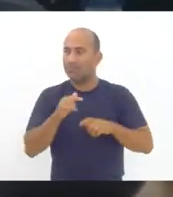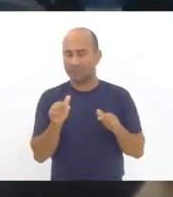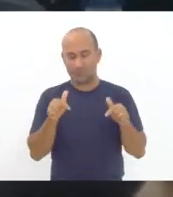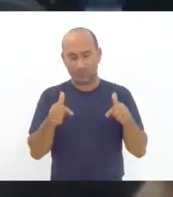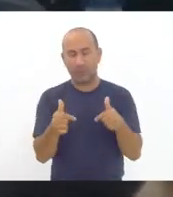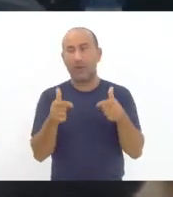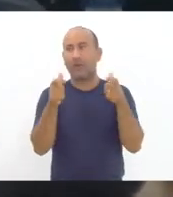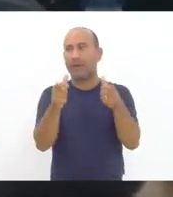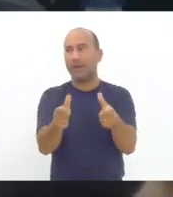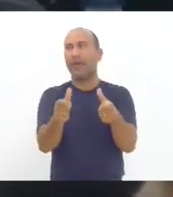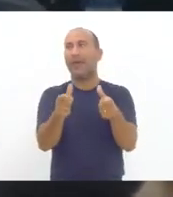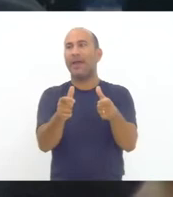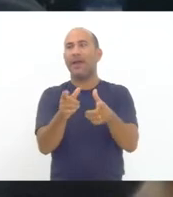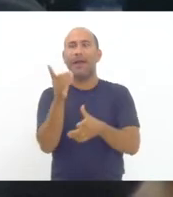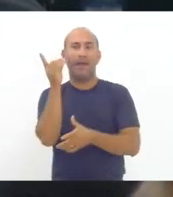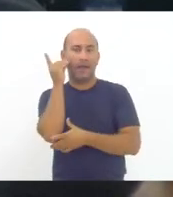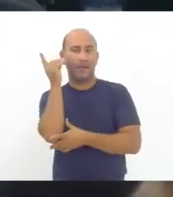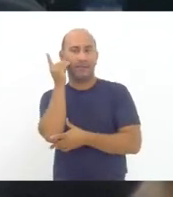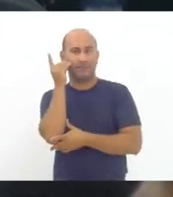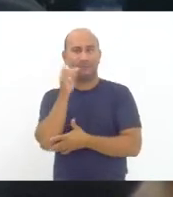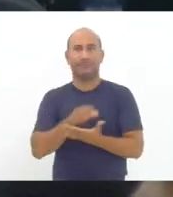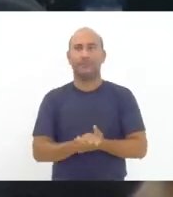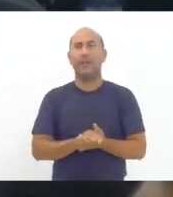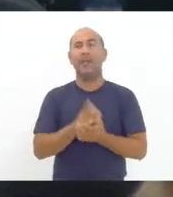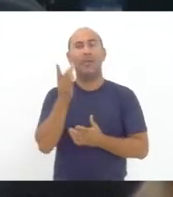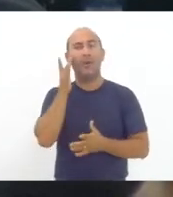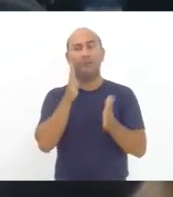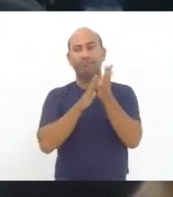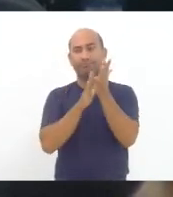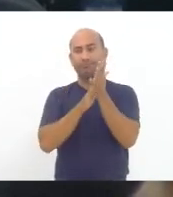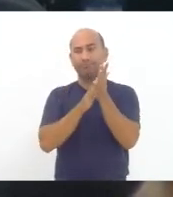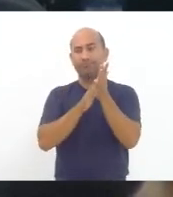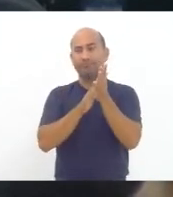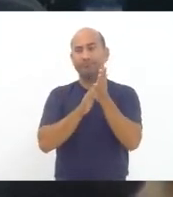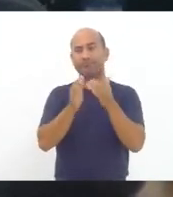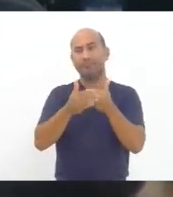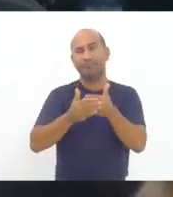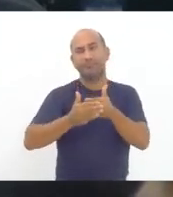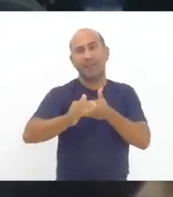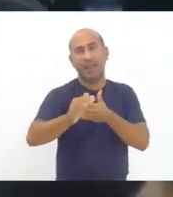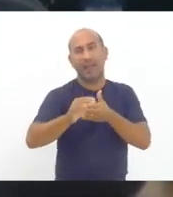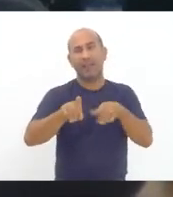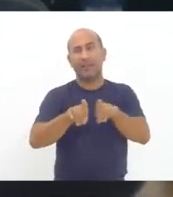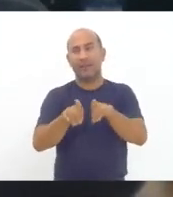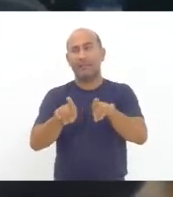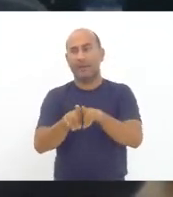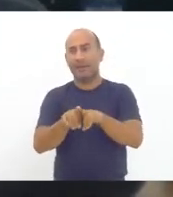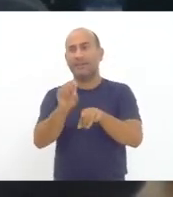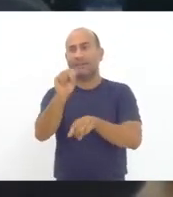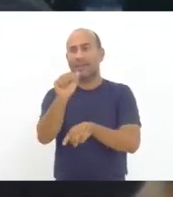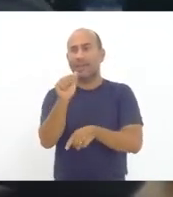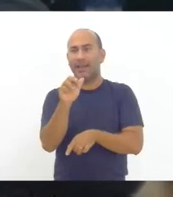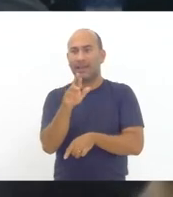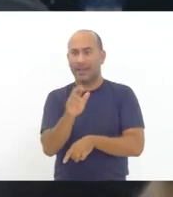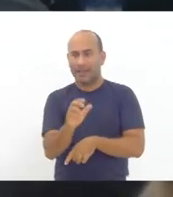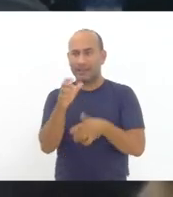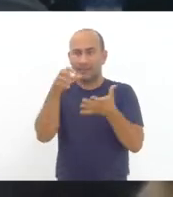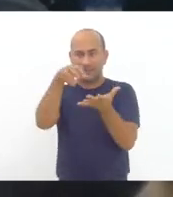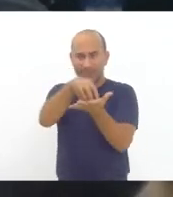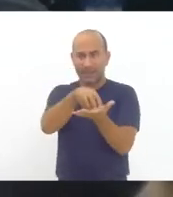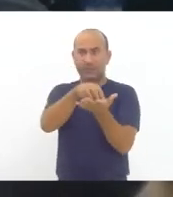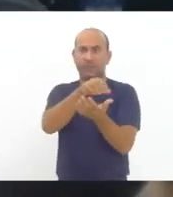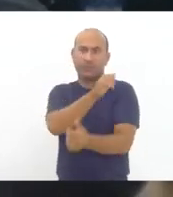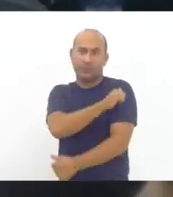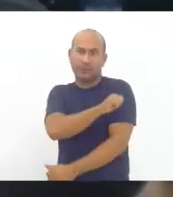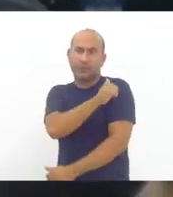lá na rádio Saara né Eu acho que a sua homenagem se estende também em homenagem ao próprio Saara o próprio centro do Rio e a cultura